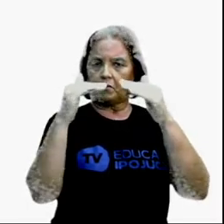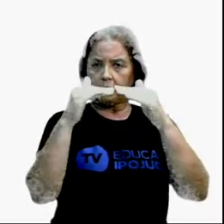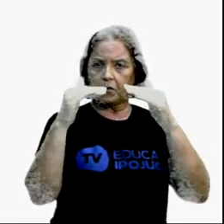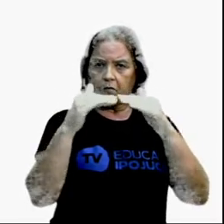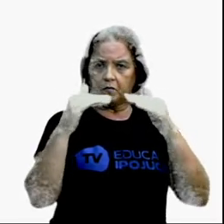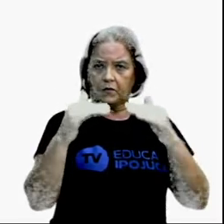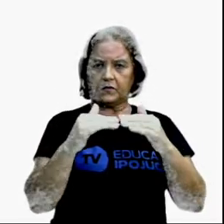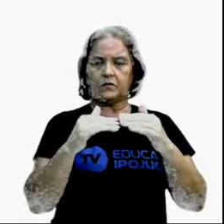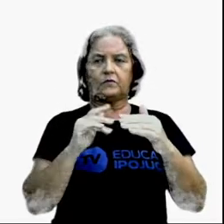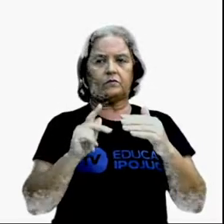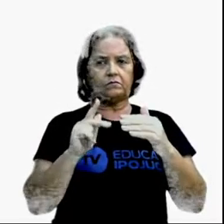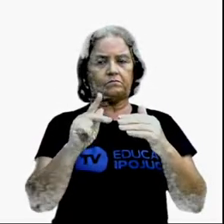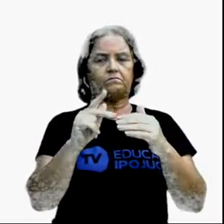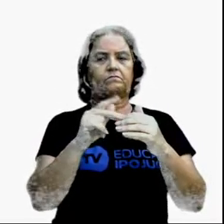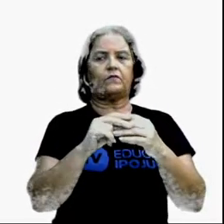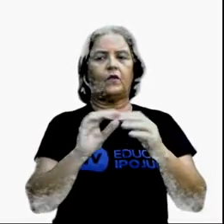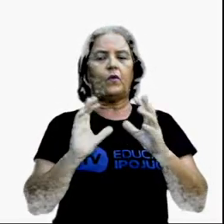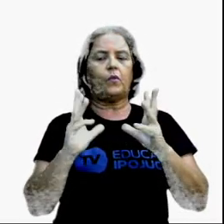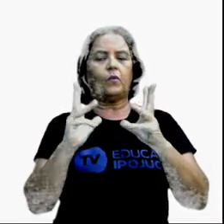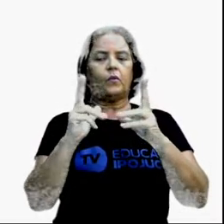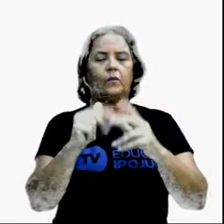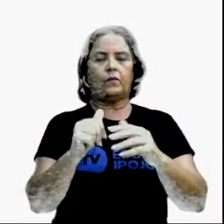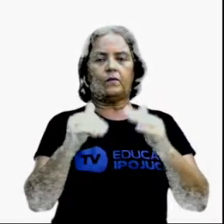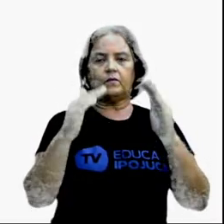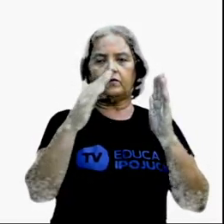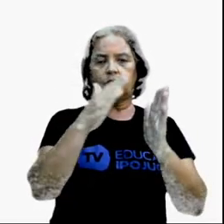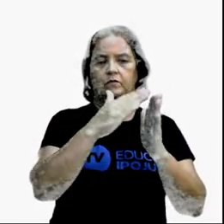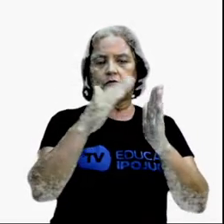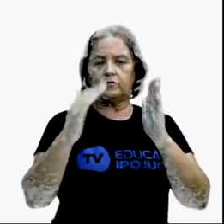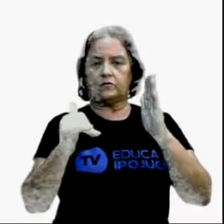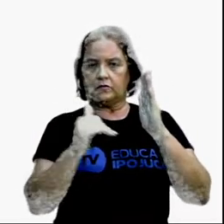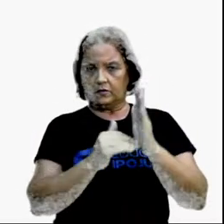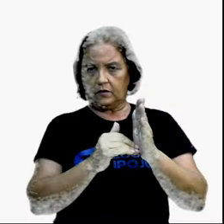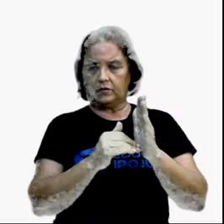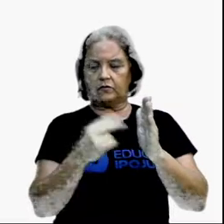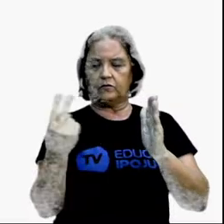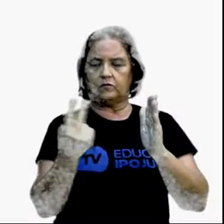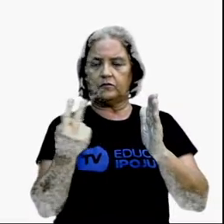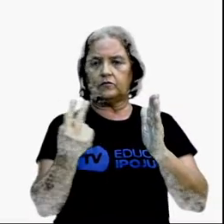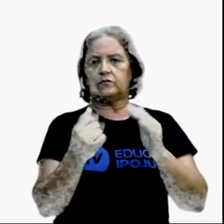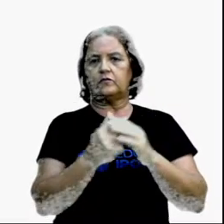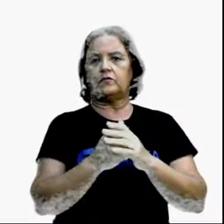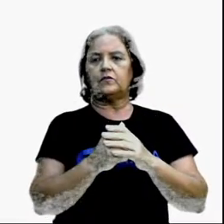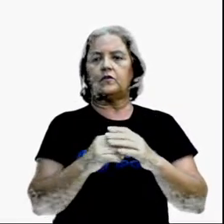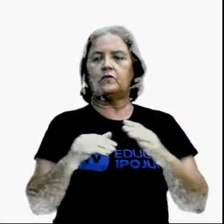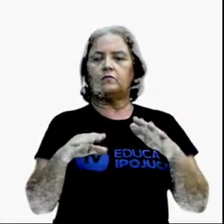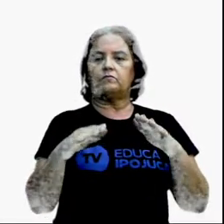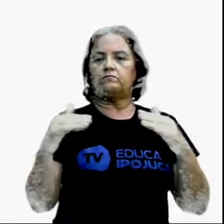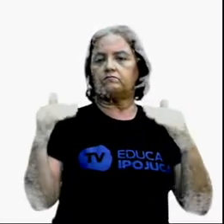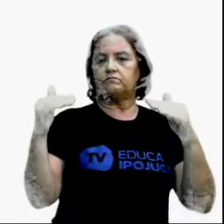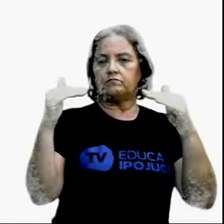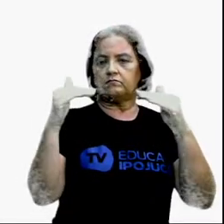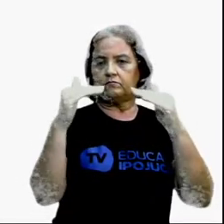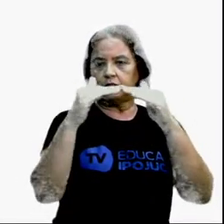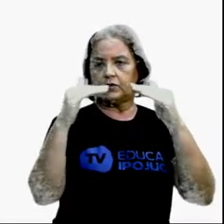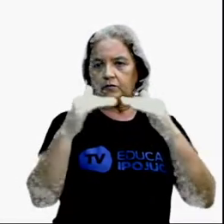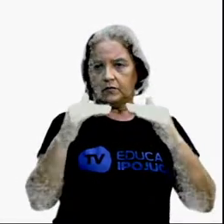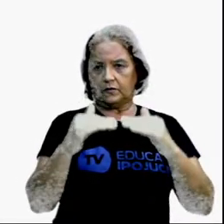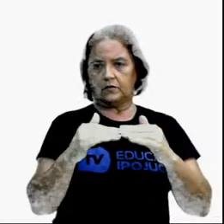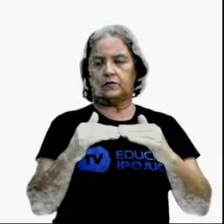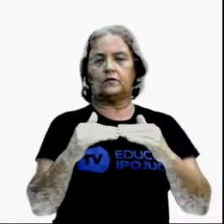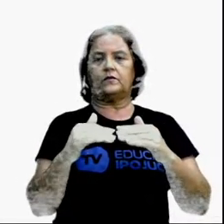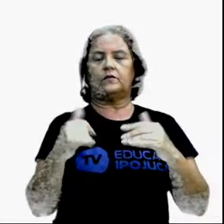proporcional. Significa que todos os lados dos dois triângulos são proporcionais. Então,